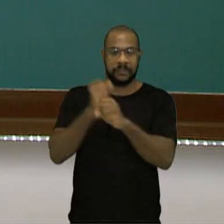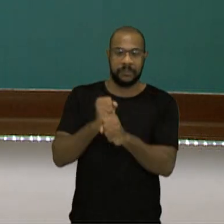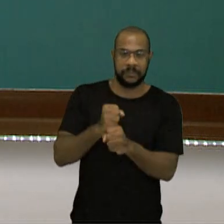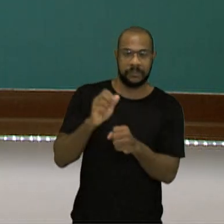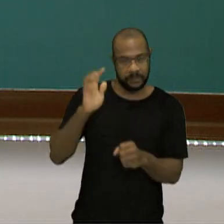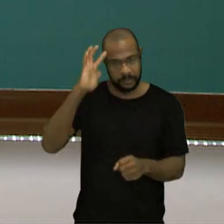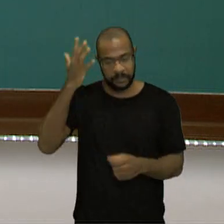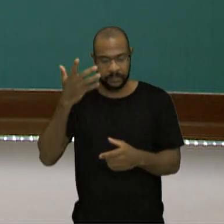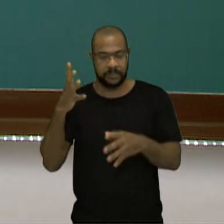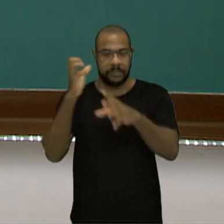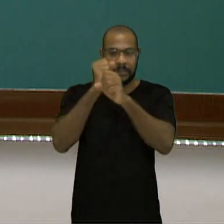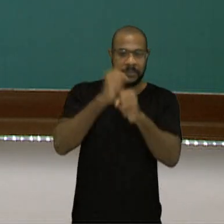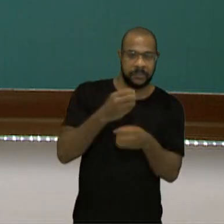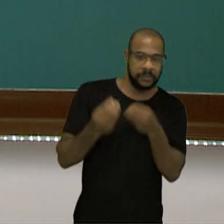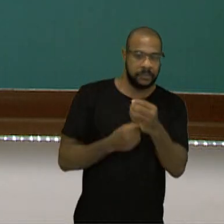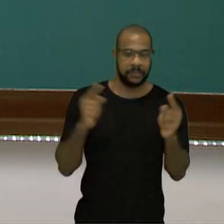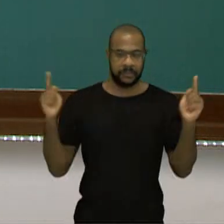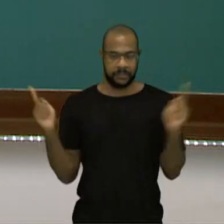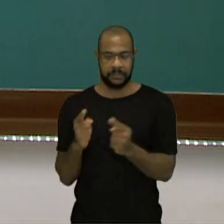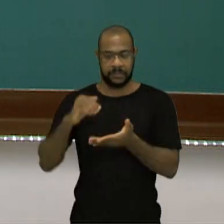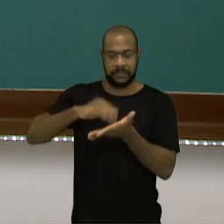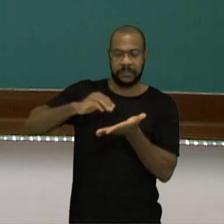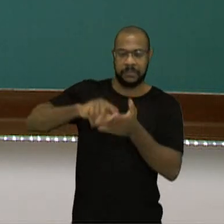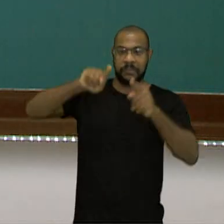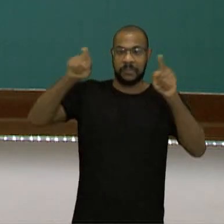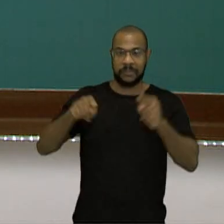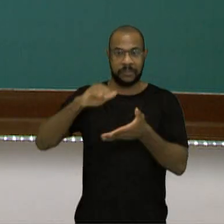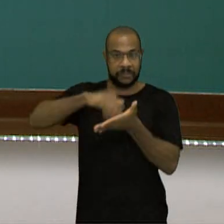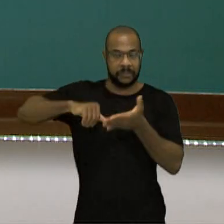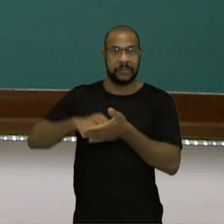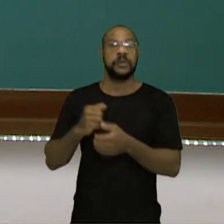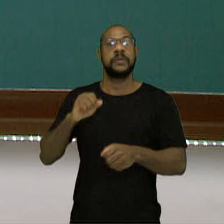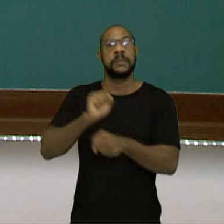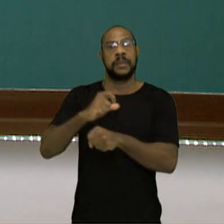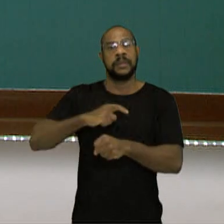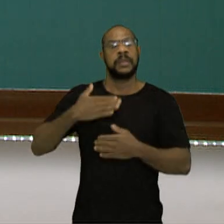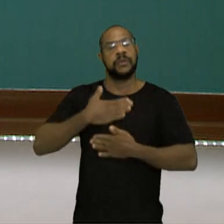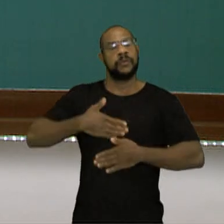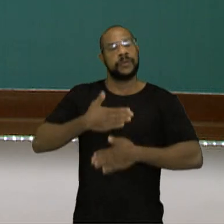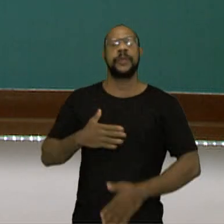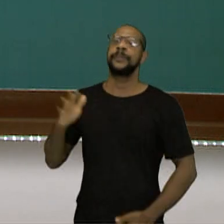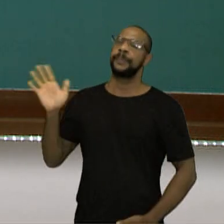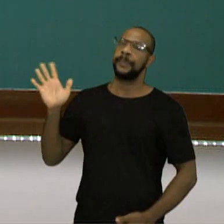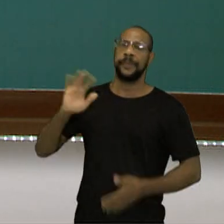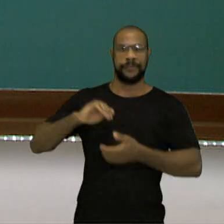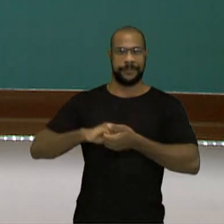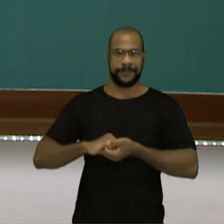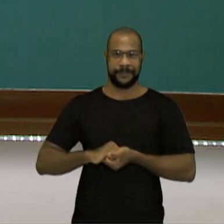problemas usando a notação simplificada da adição. Espero que vocês tenham gostado. Até breve!